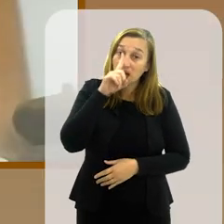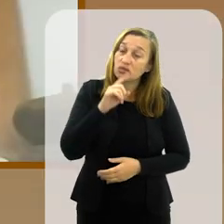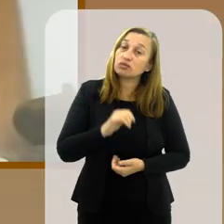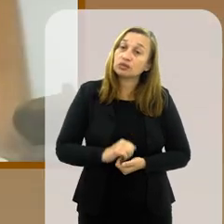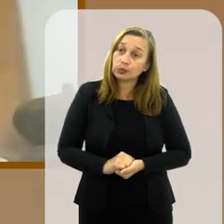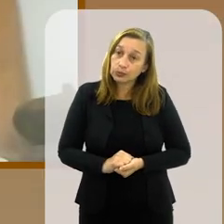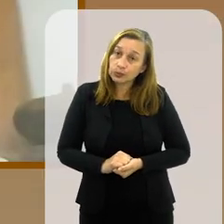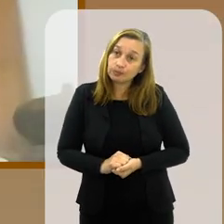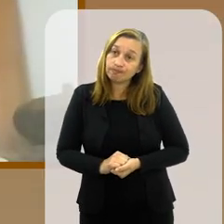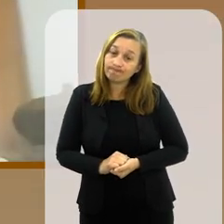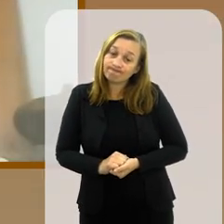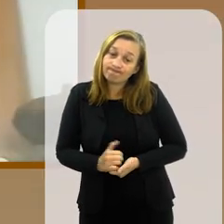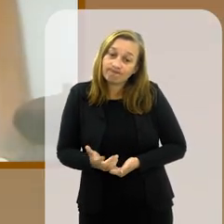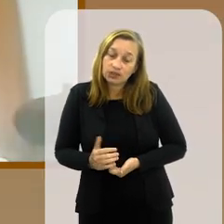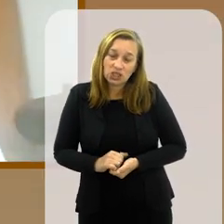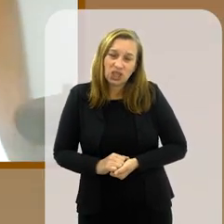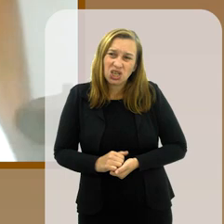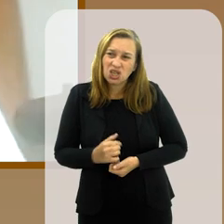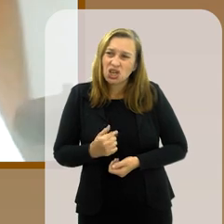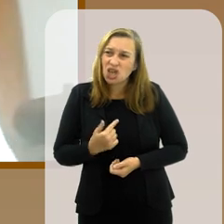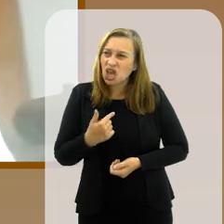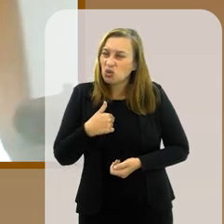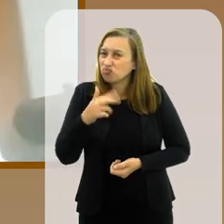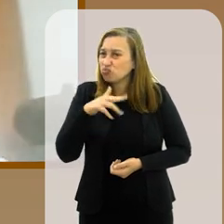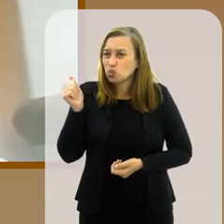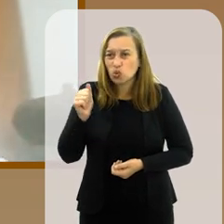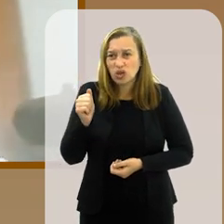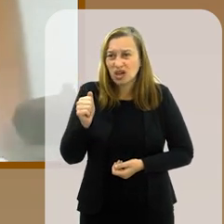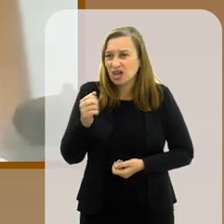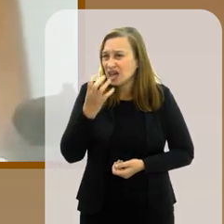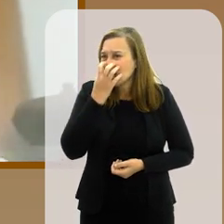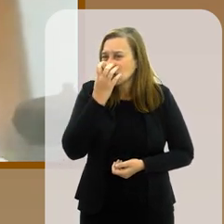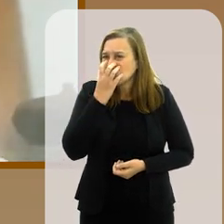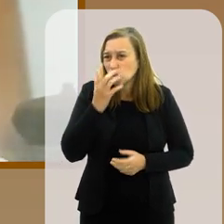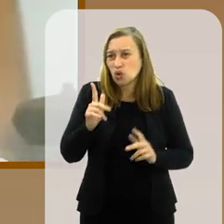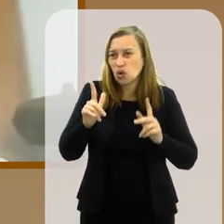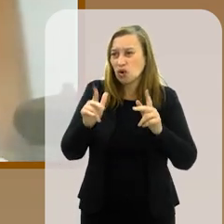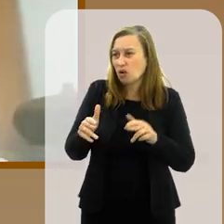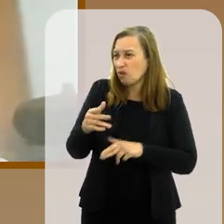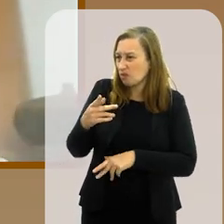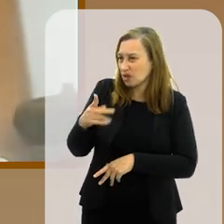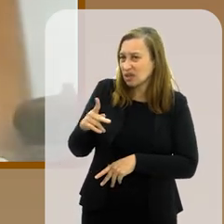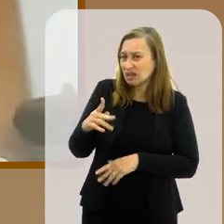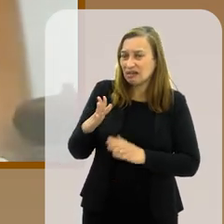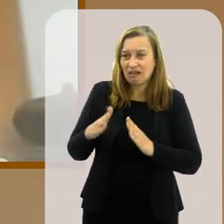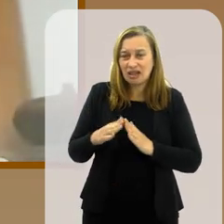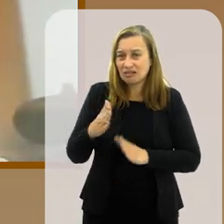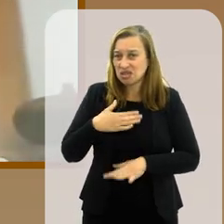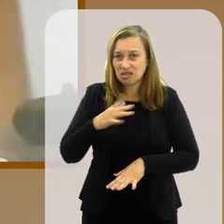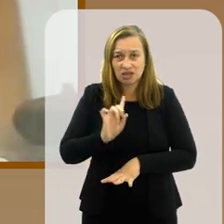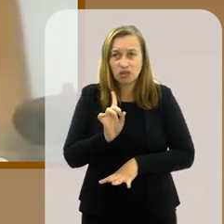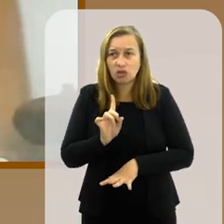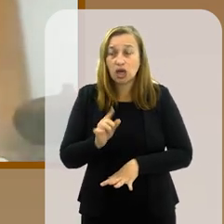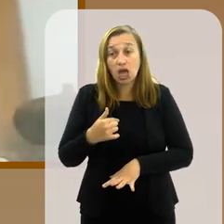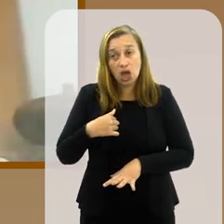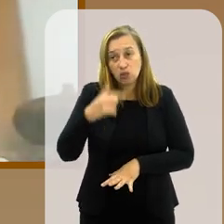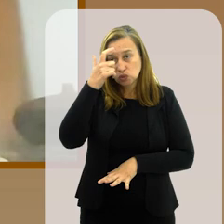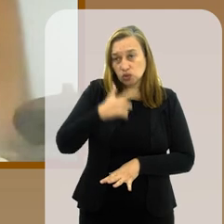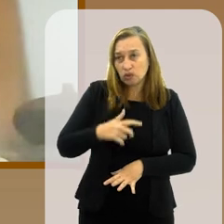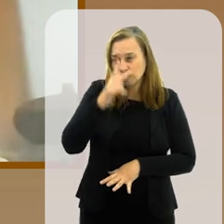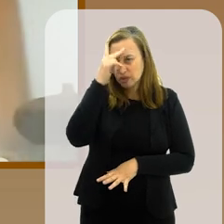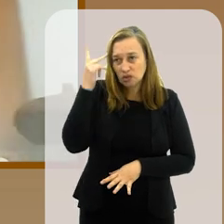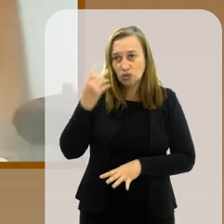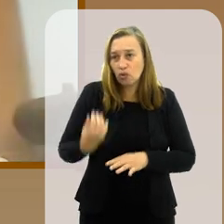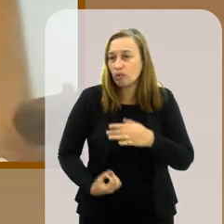cão muito perigoso. E assim, eu jamais teria um cachorro desse, jamais. Eu sou uma pessoa